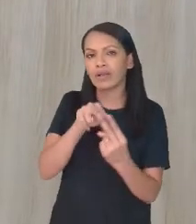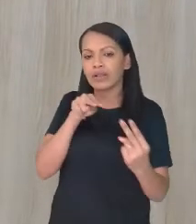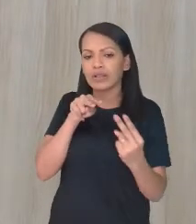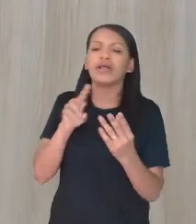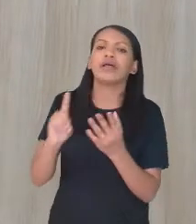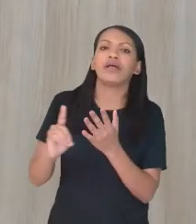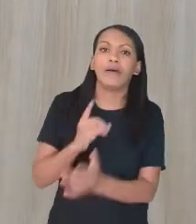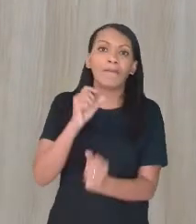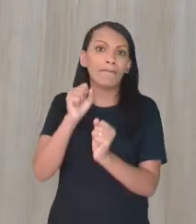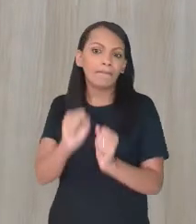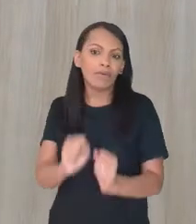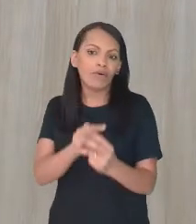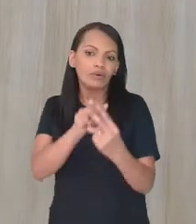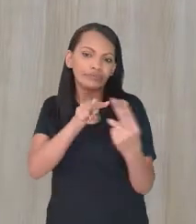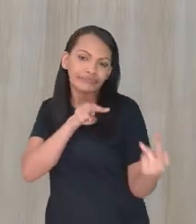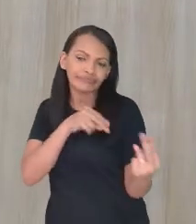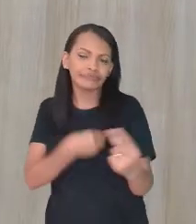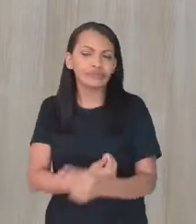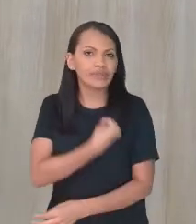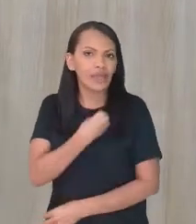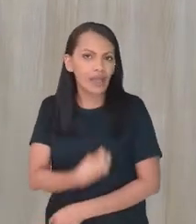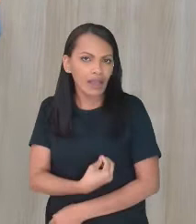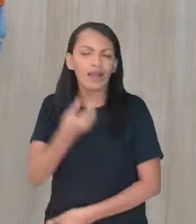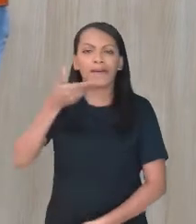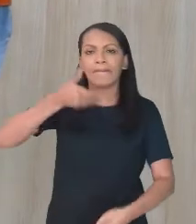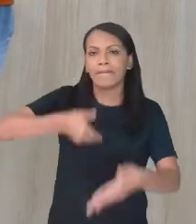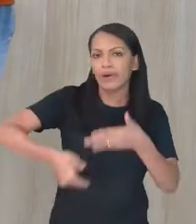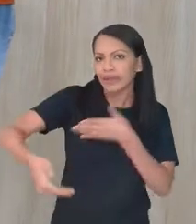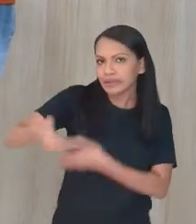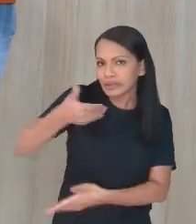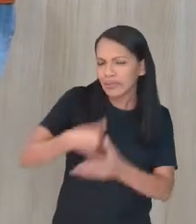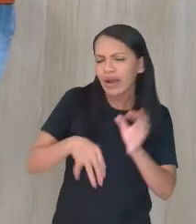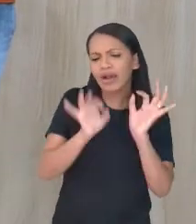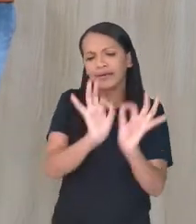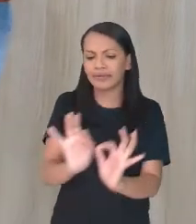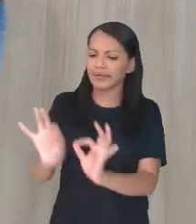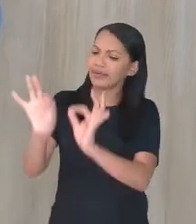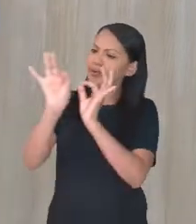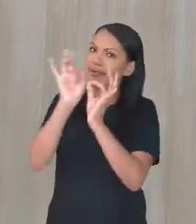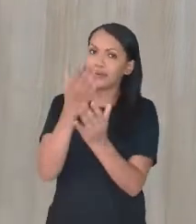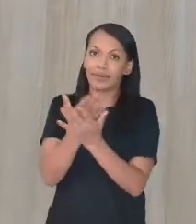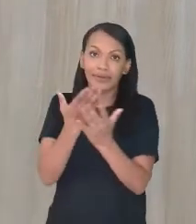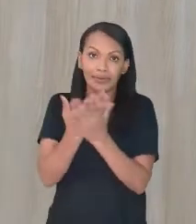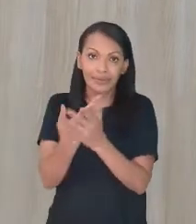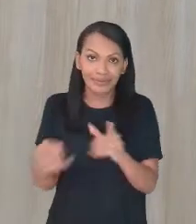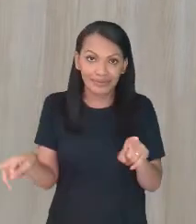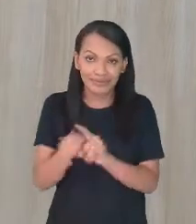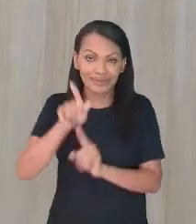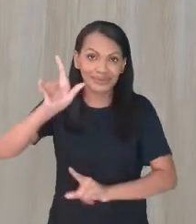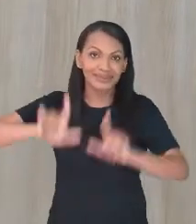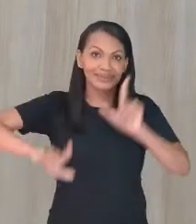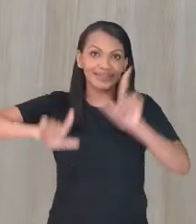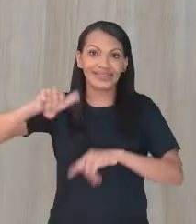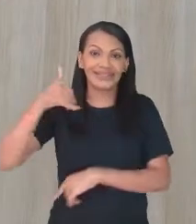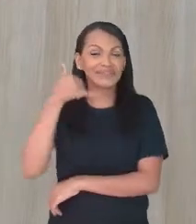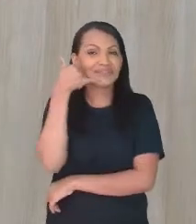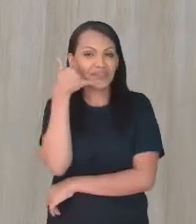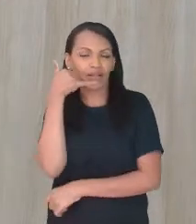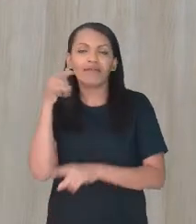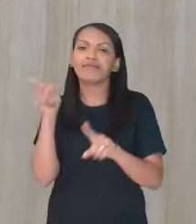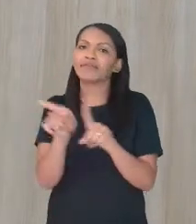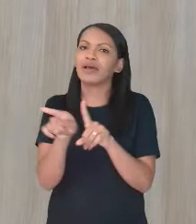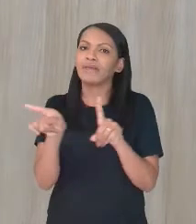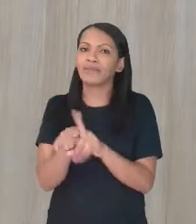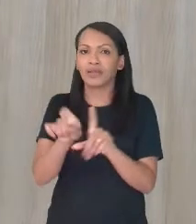você pode assistir e participar aqui da nossa aula através da TV, do celular ou do computador.